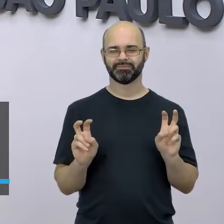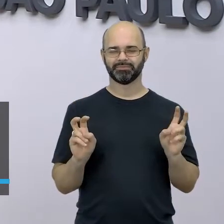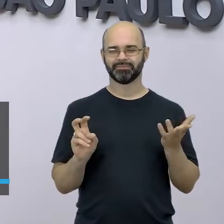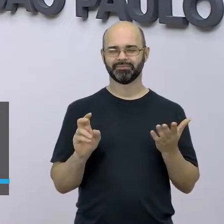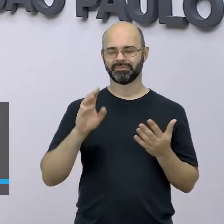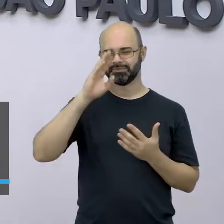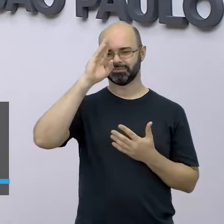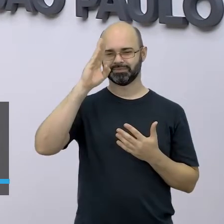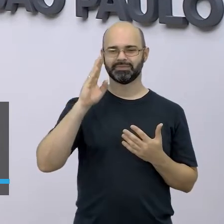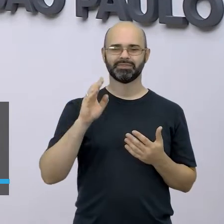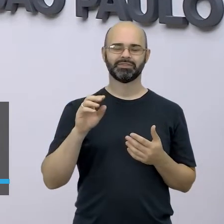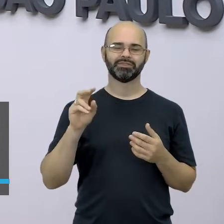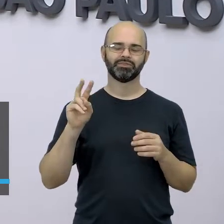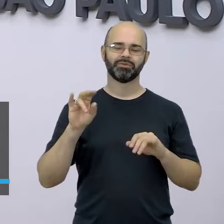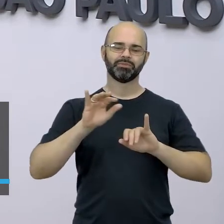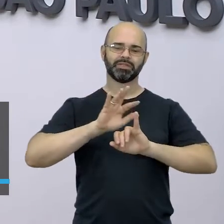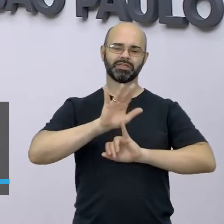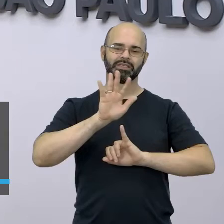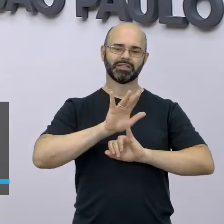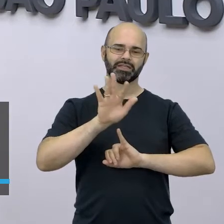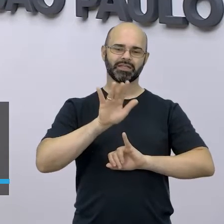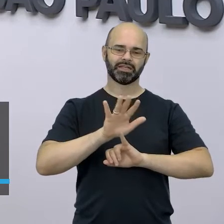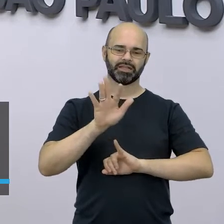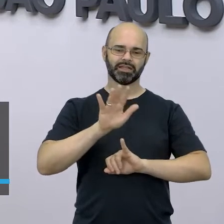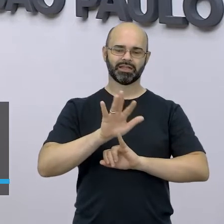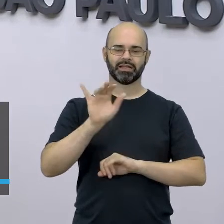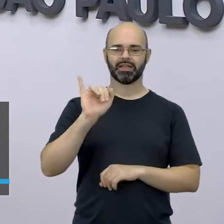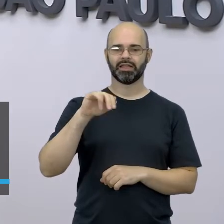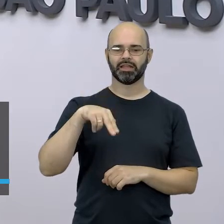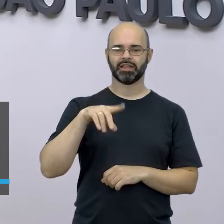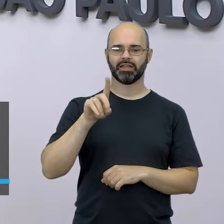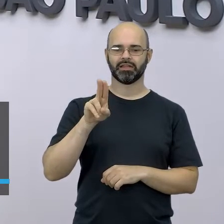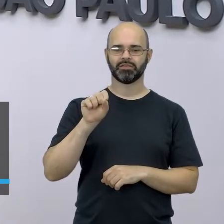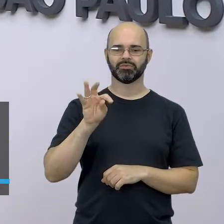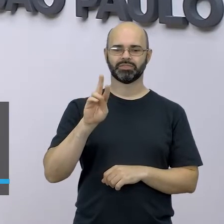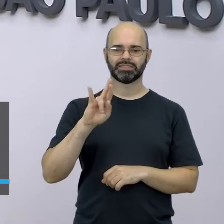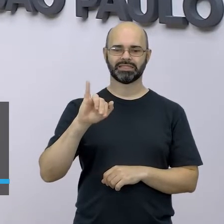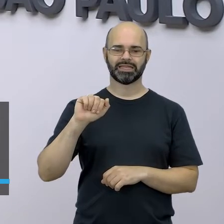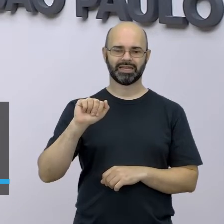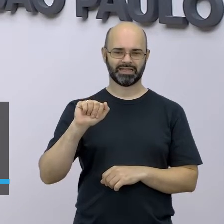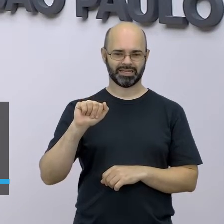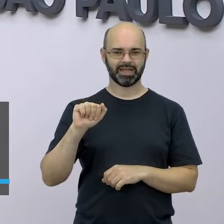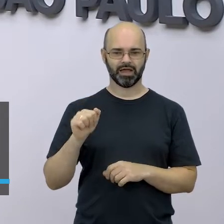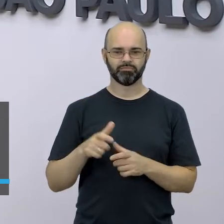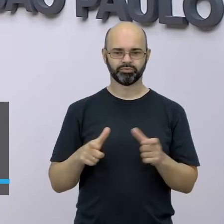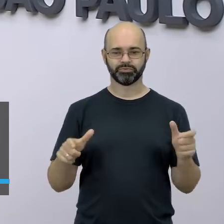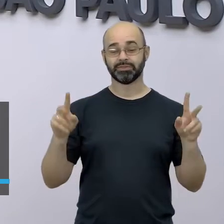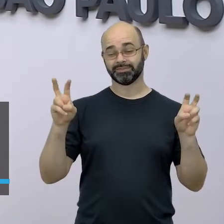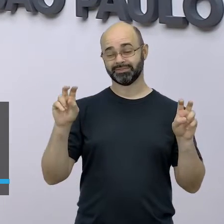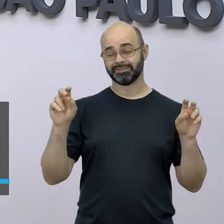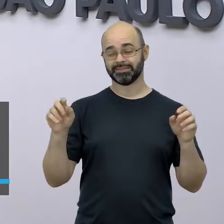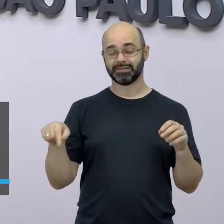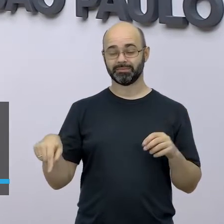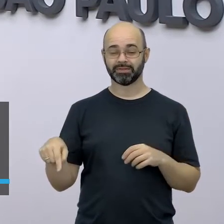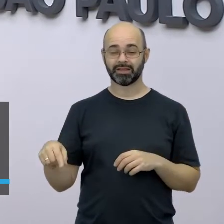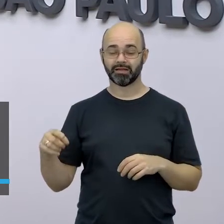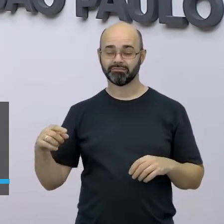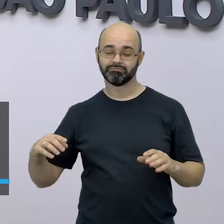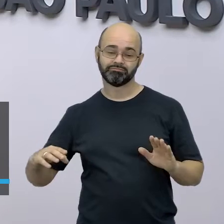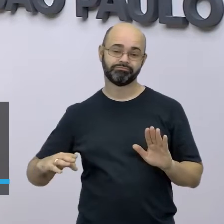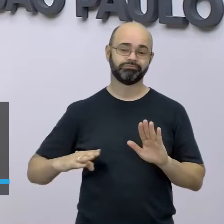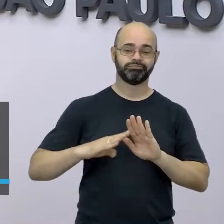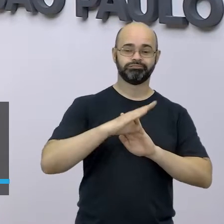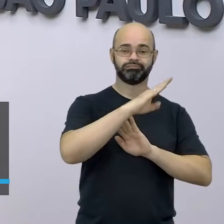com o fenômeno que é o da industrialização. Então, o primeiro passo para esse avião decolar, segundo até